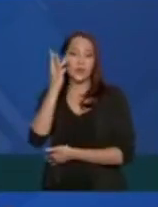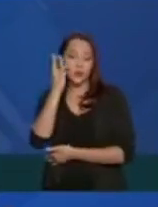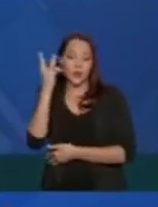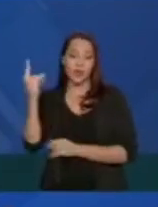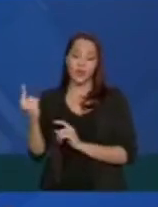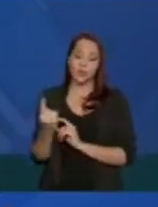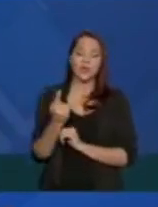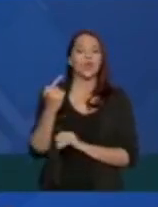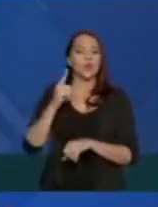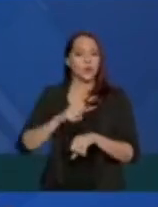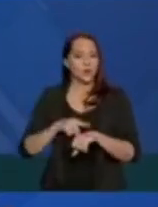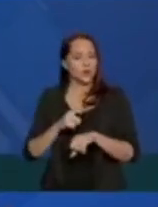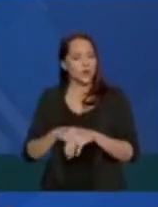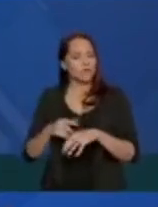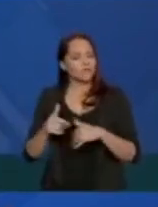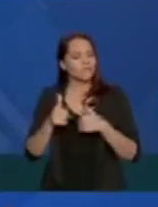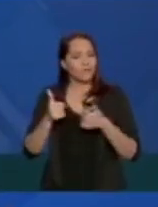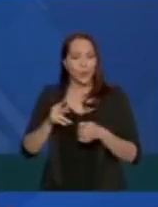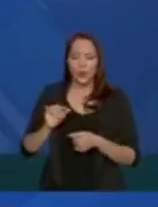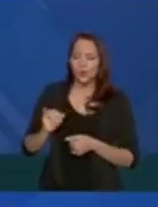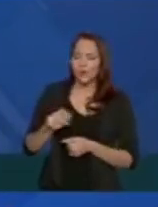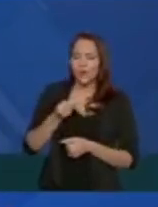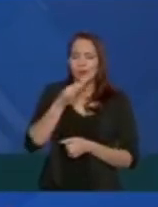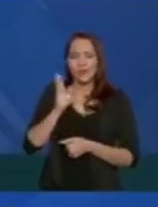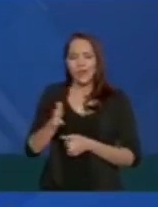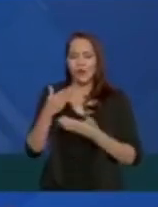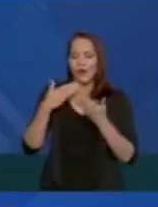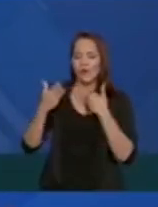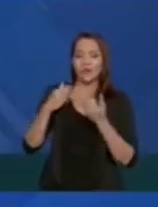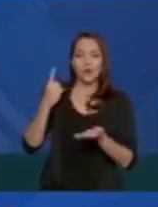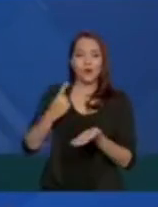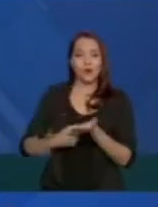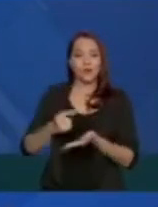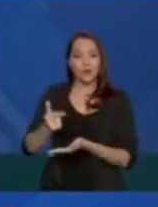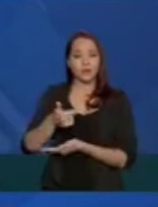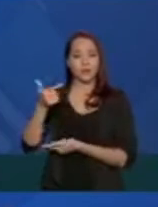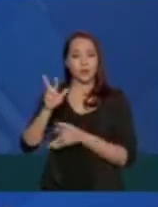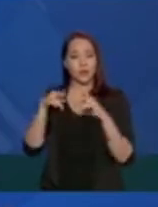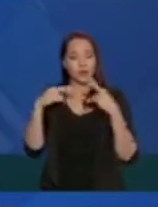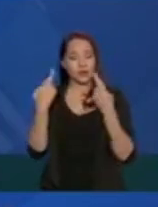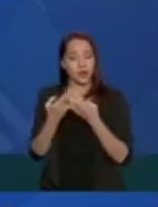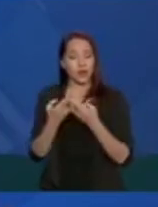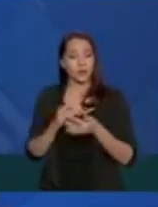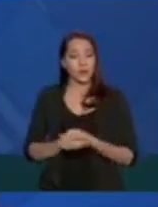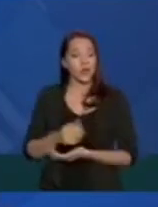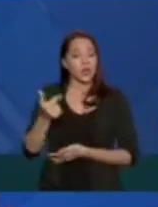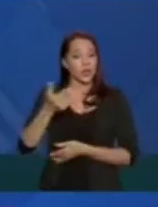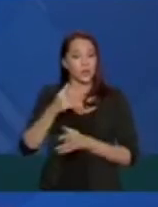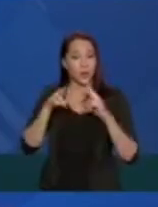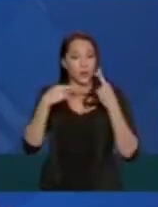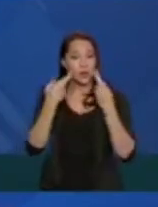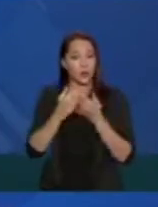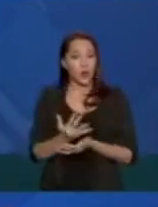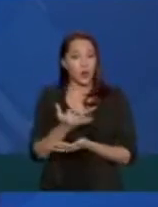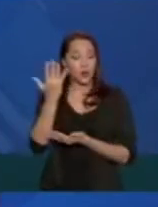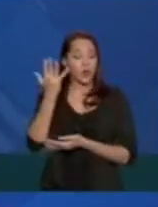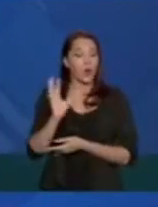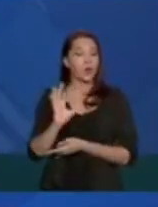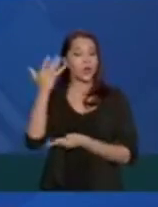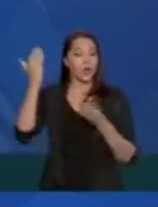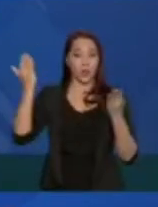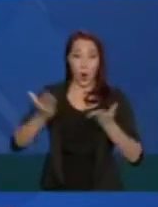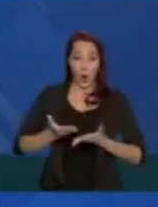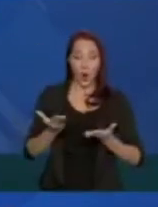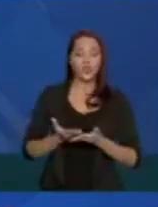com tempo, com oportunidade para conversar e já para marcar a segunda reunião. E a segunda reunião acontece aqui hoje, com